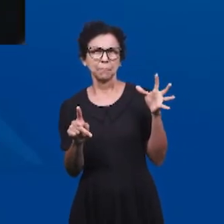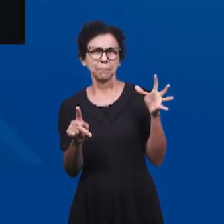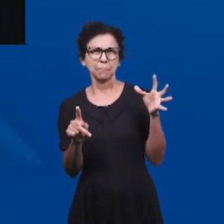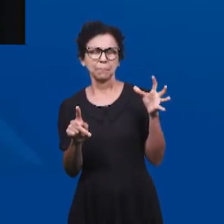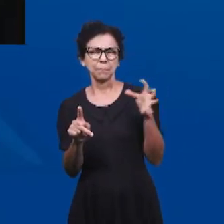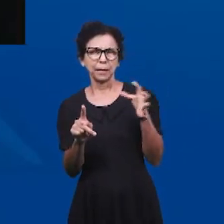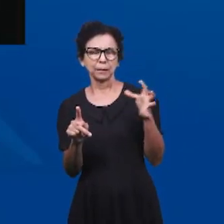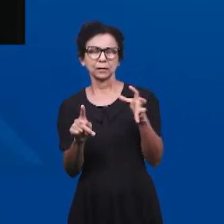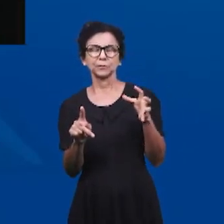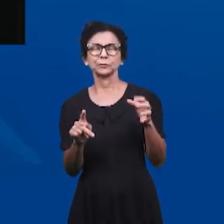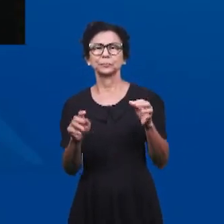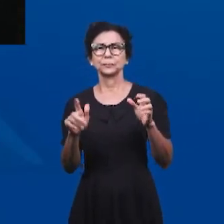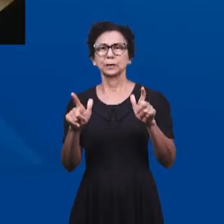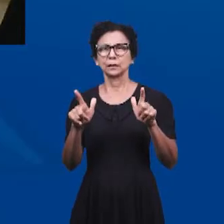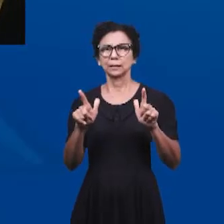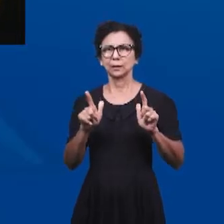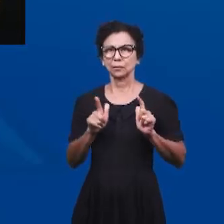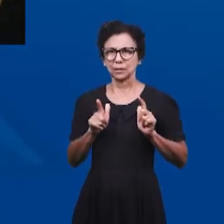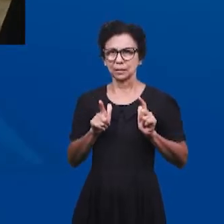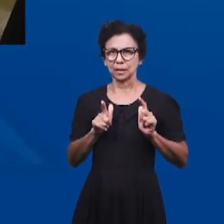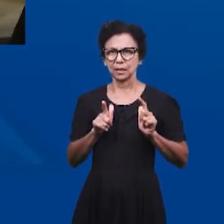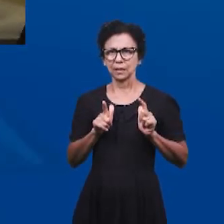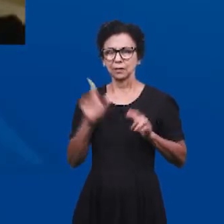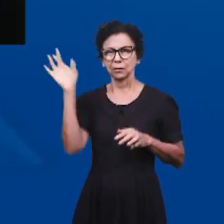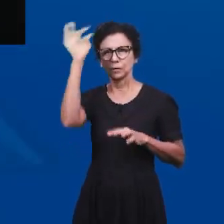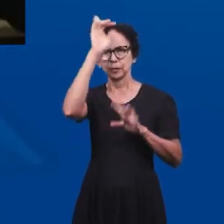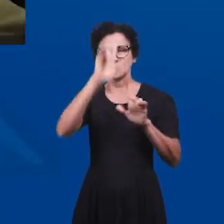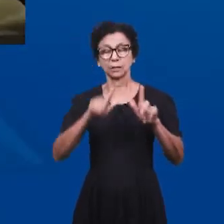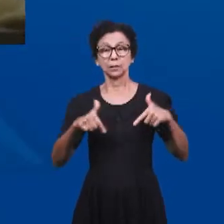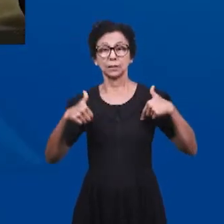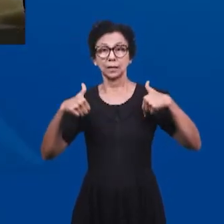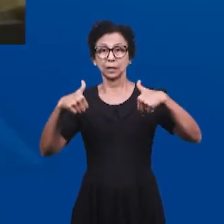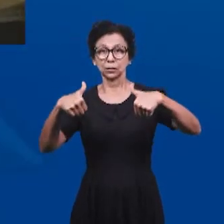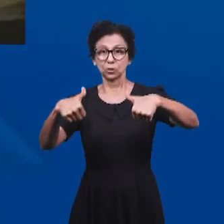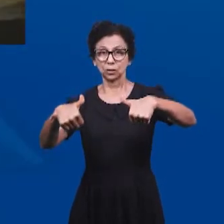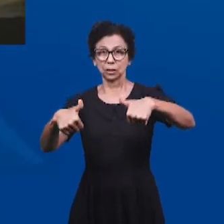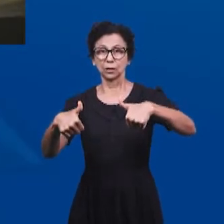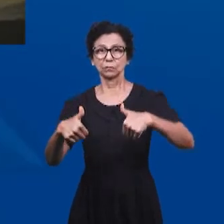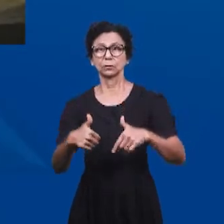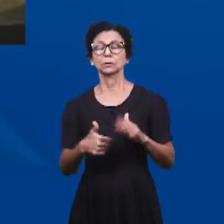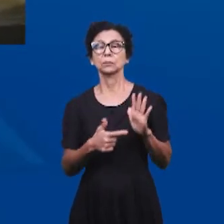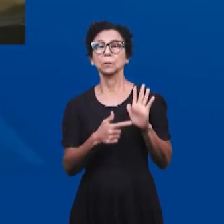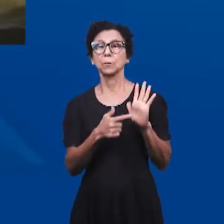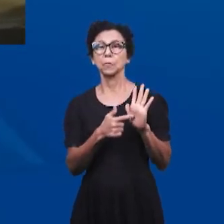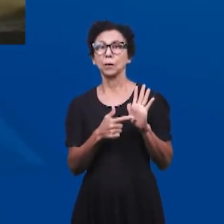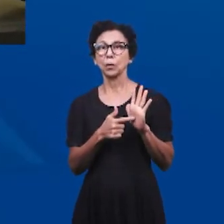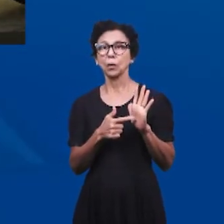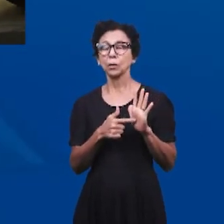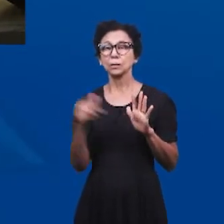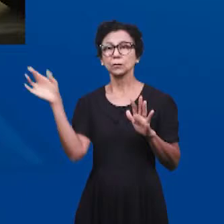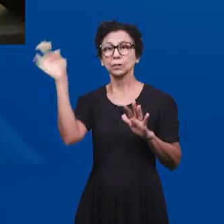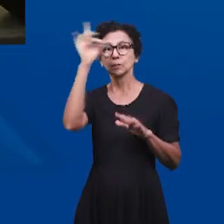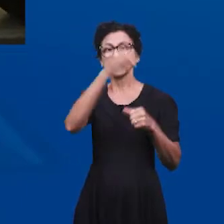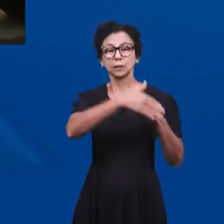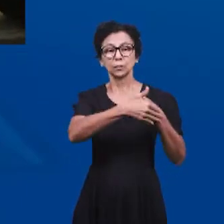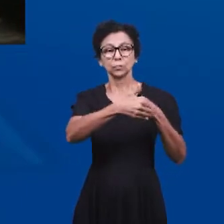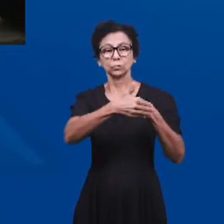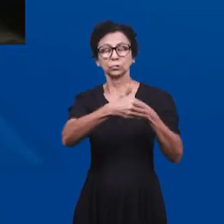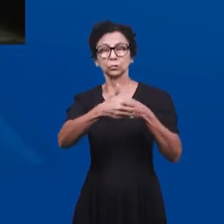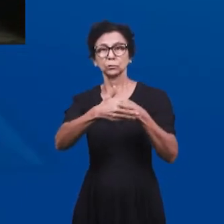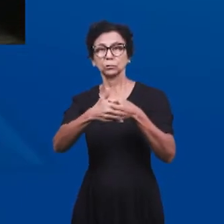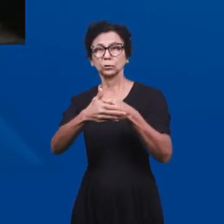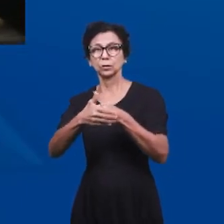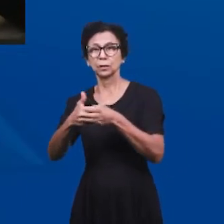Isaías, no capítulo 11, no verso 2, fala exatamente dos Espíritos do Senhor que iria consolar a igreja em toda a